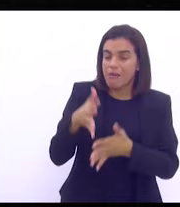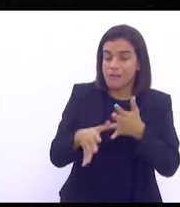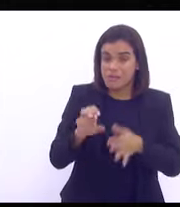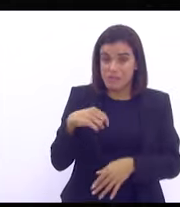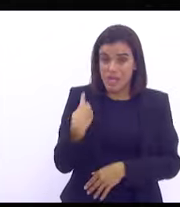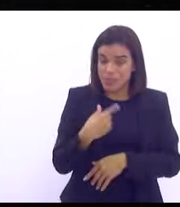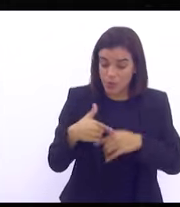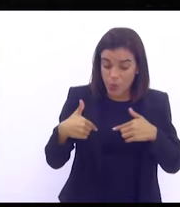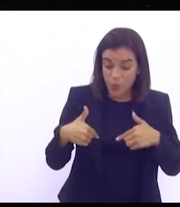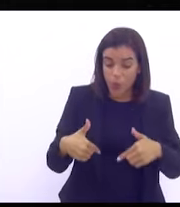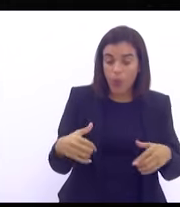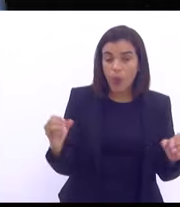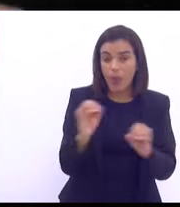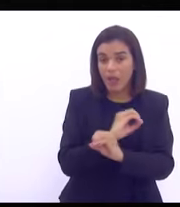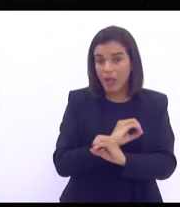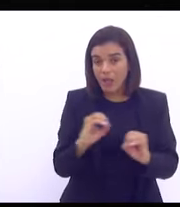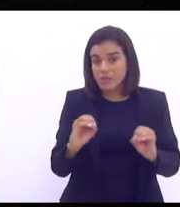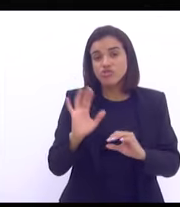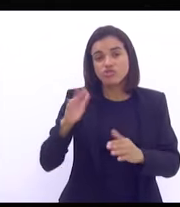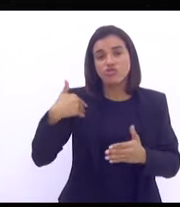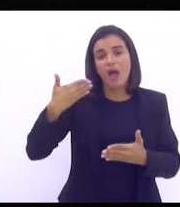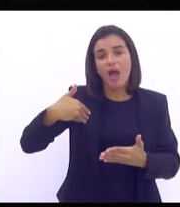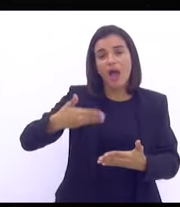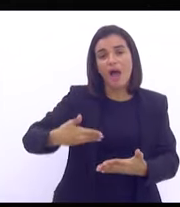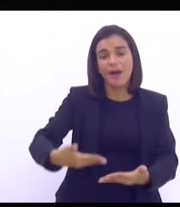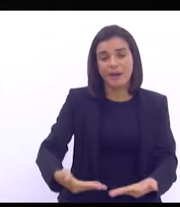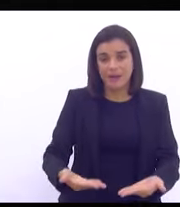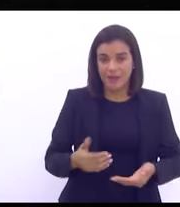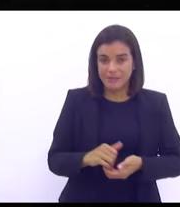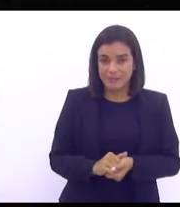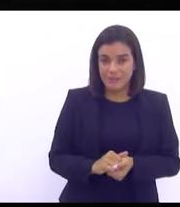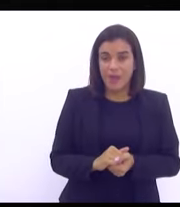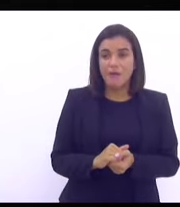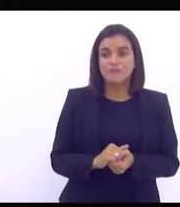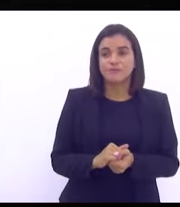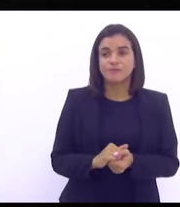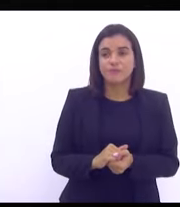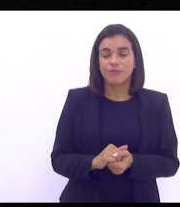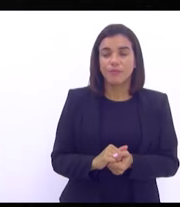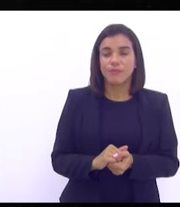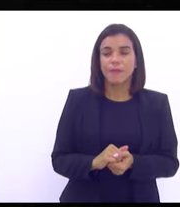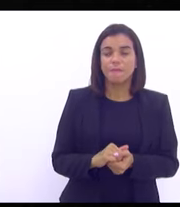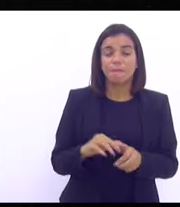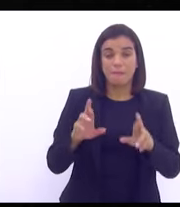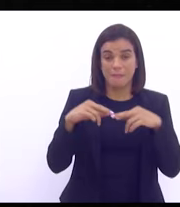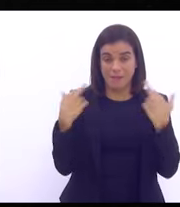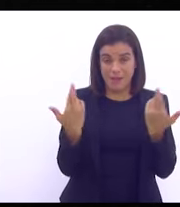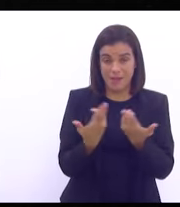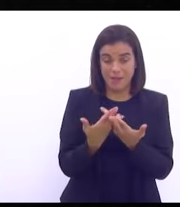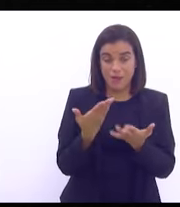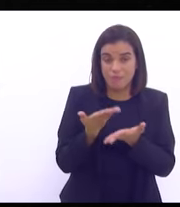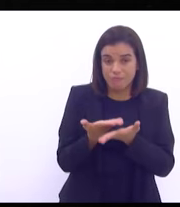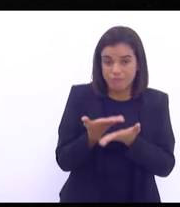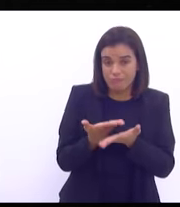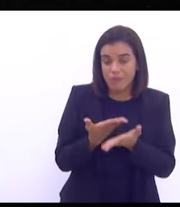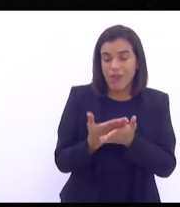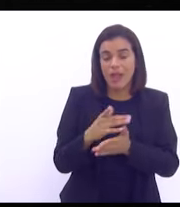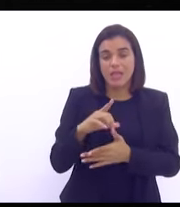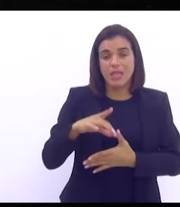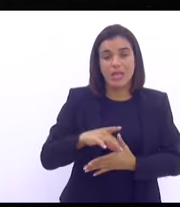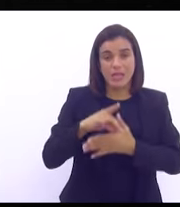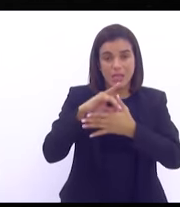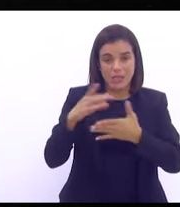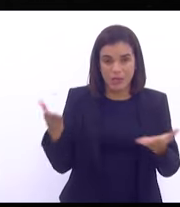providências, vai acontecer o que já vem acontecendo. E fechando, na reunião do Colégio de Líder hoje, eu coloquei lá a